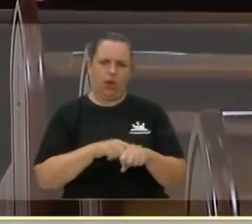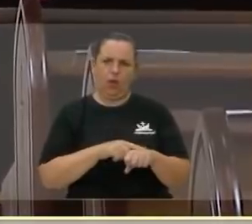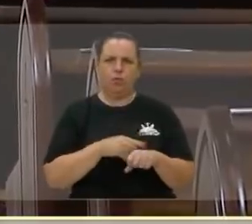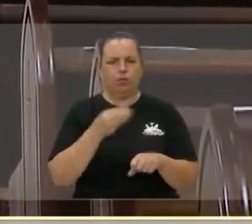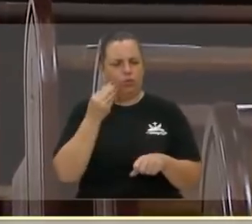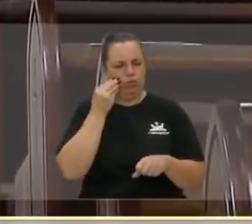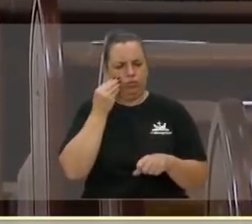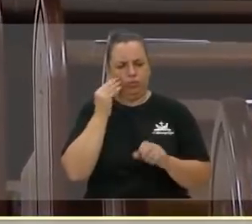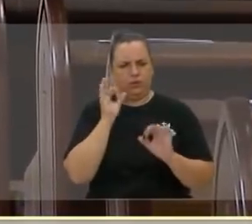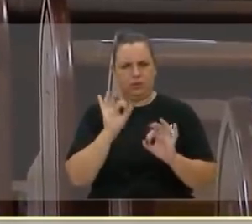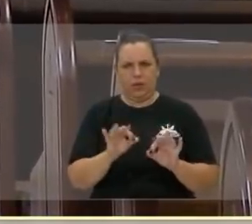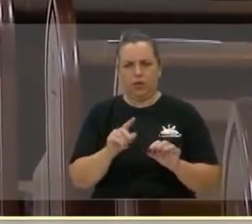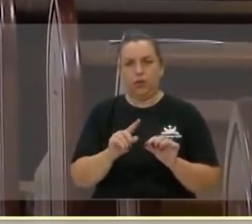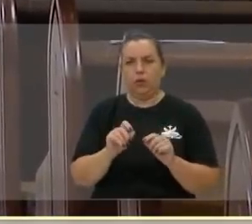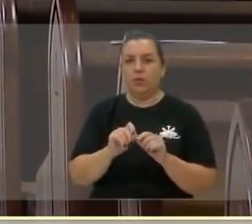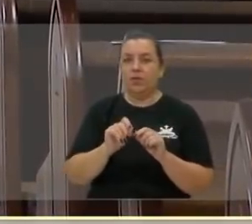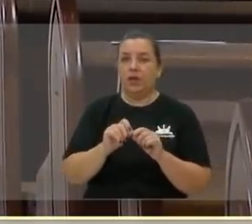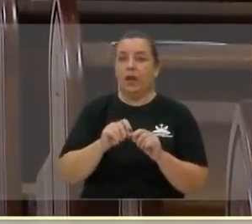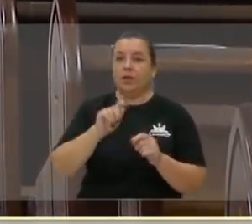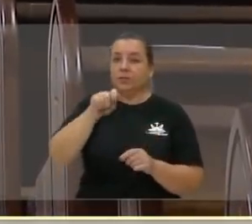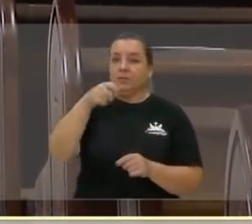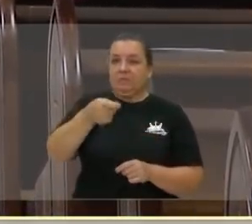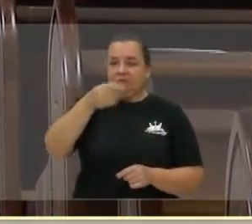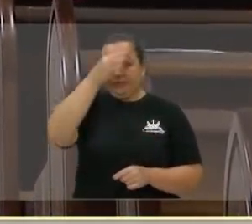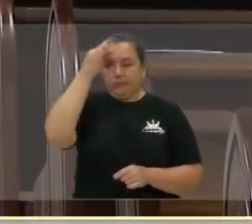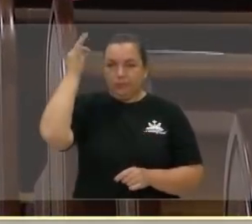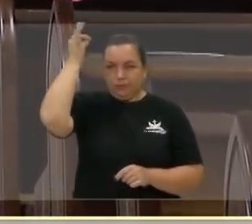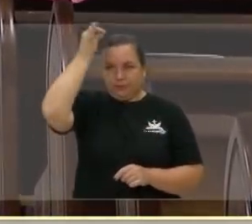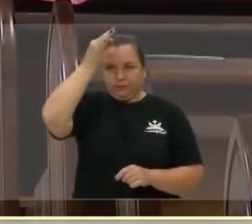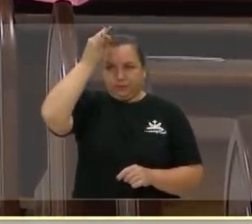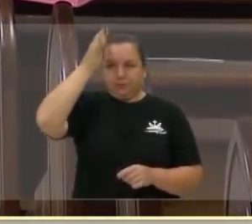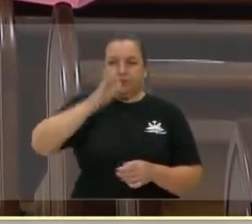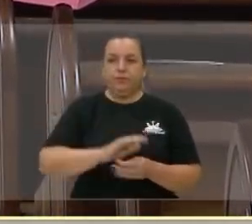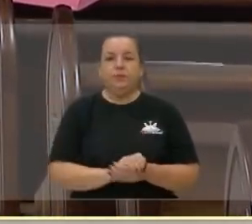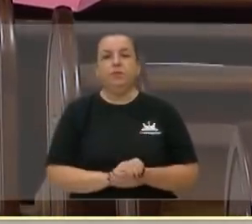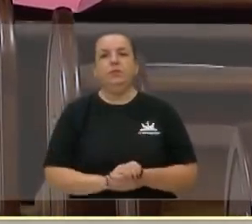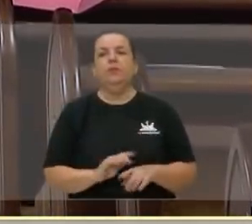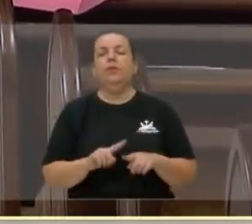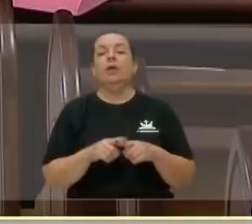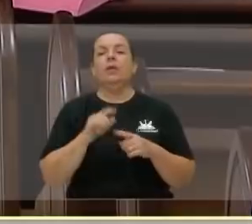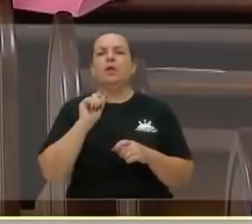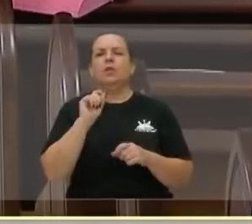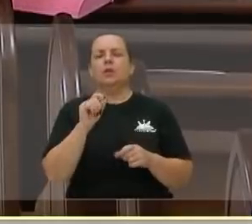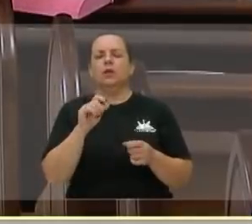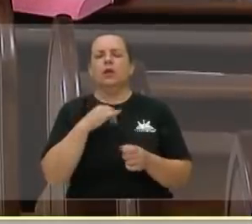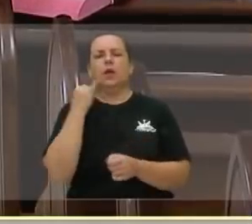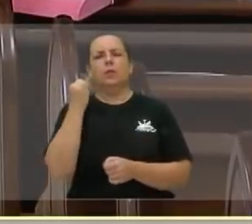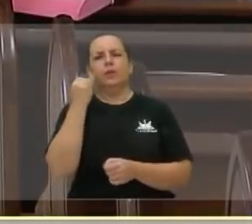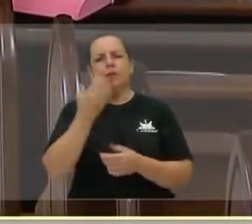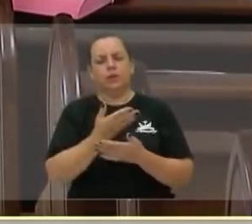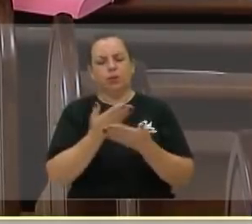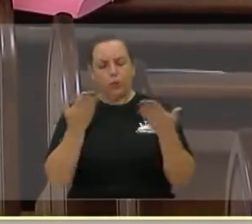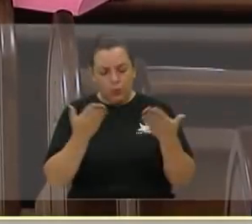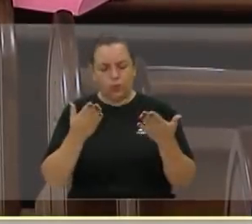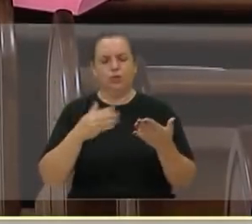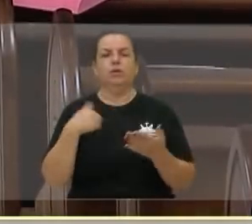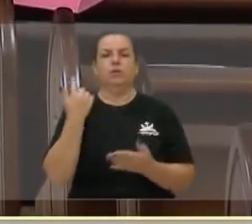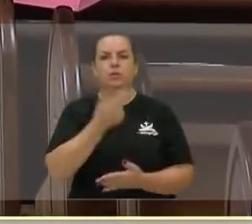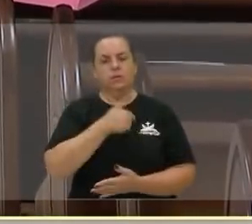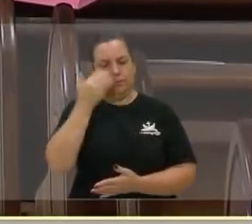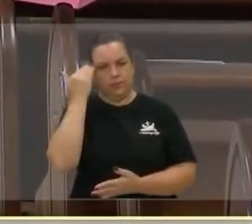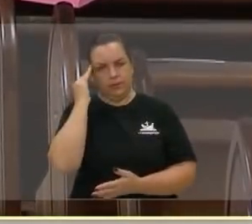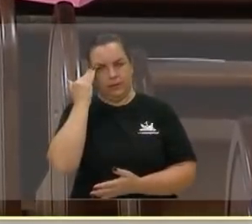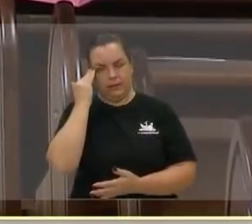oportuno para falar sobre o Espírito Santo, mas o que é importante você entender hoje